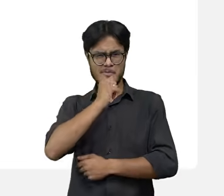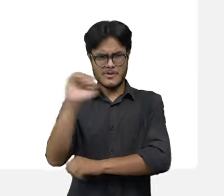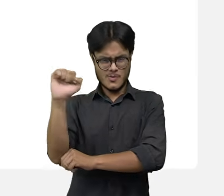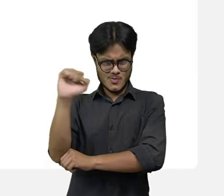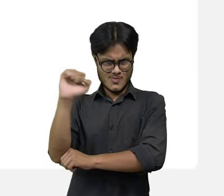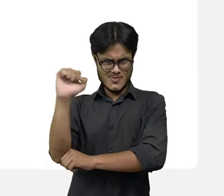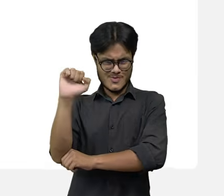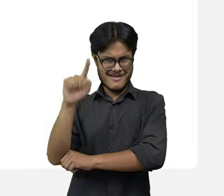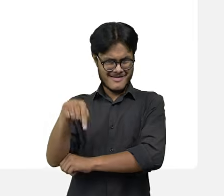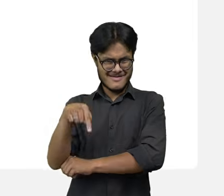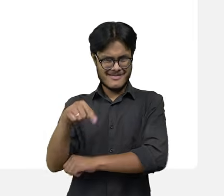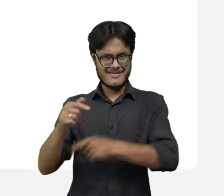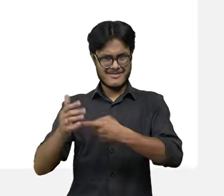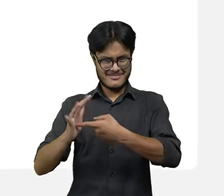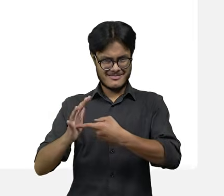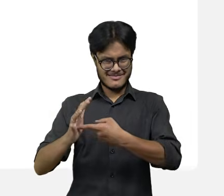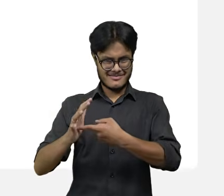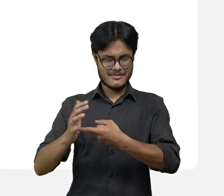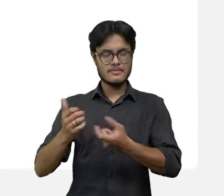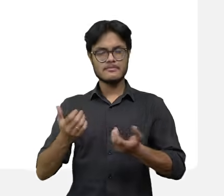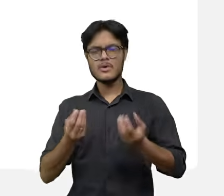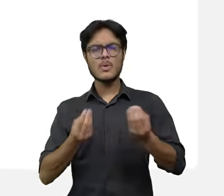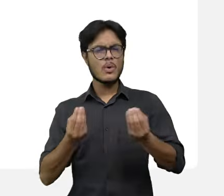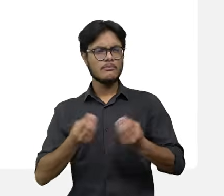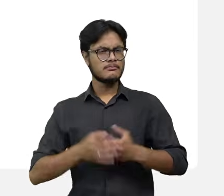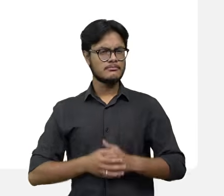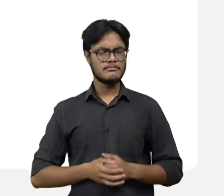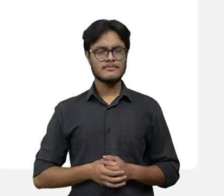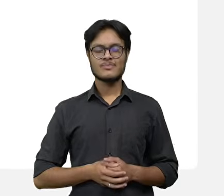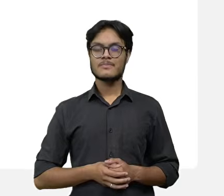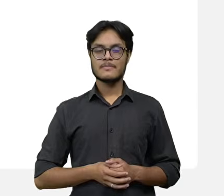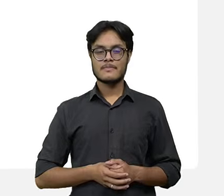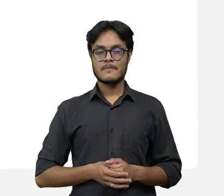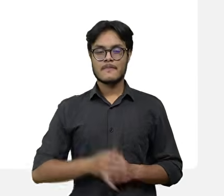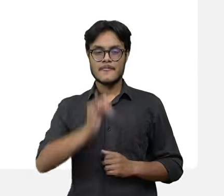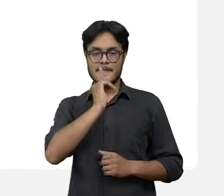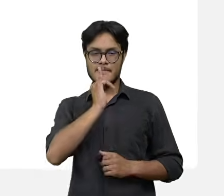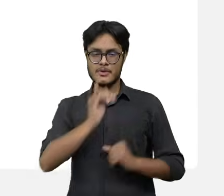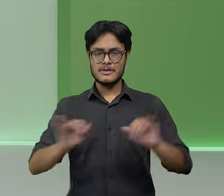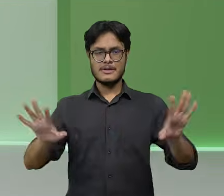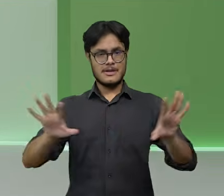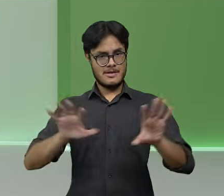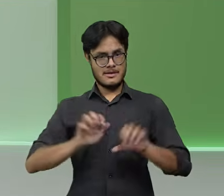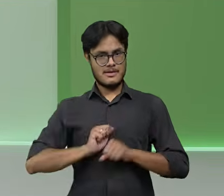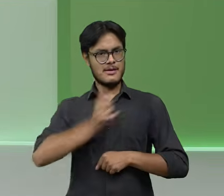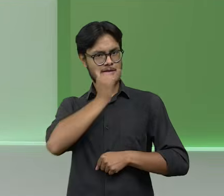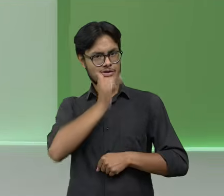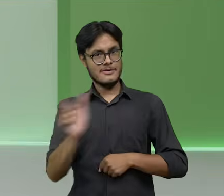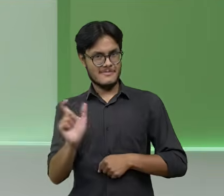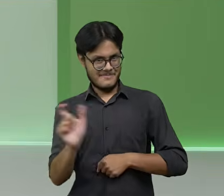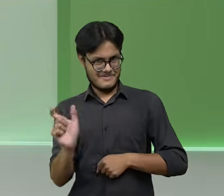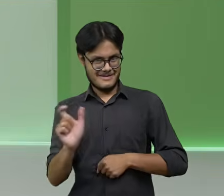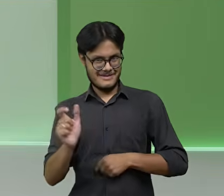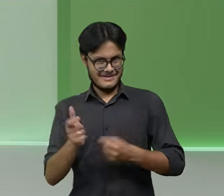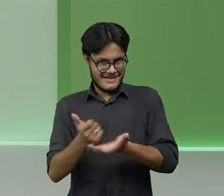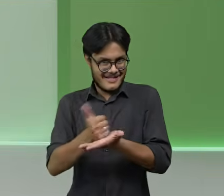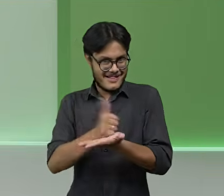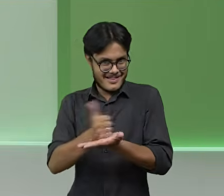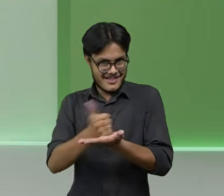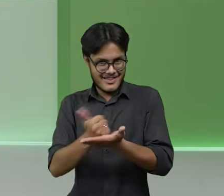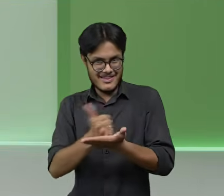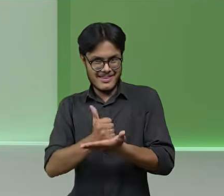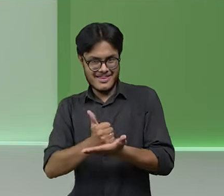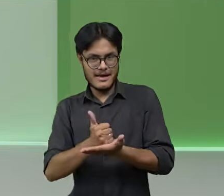carrinho. Como é que funciona o motor do carrinho? O motor do carrinho recebe a energia elétrica da pilha, essa